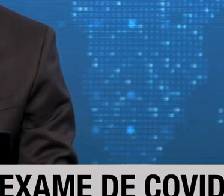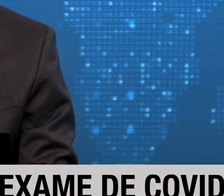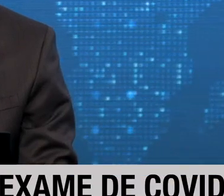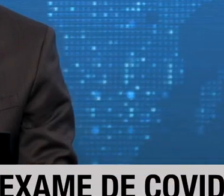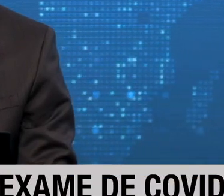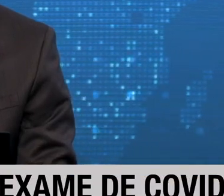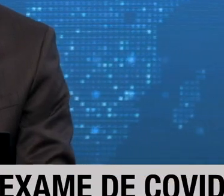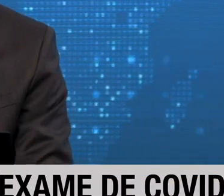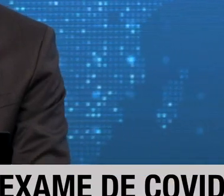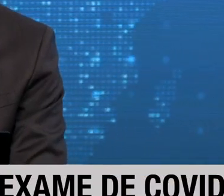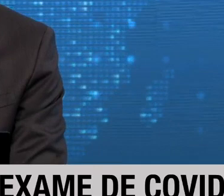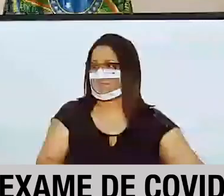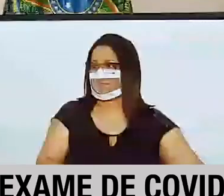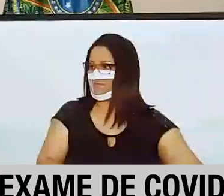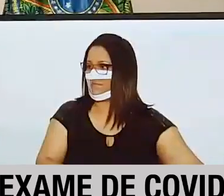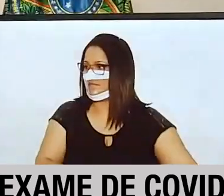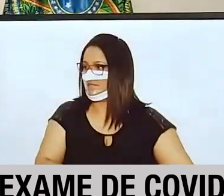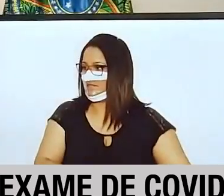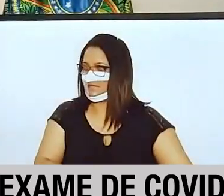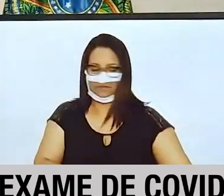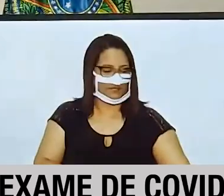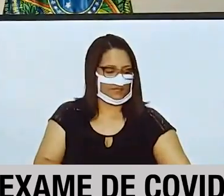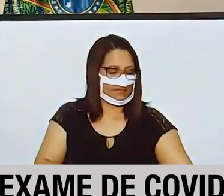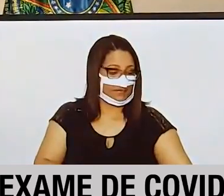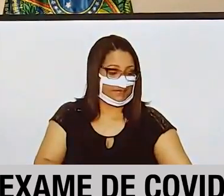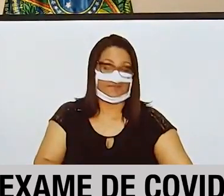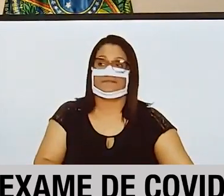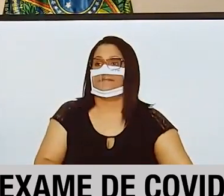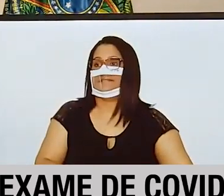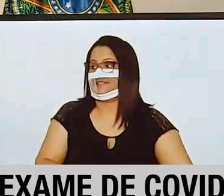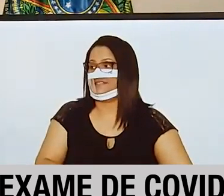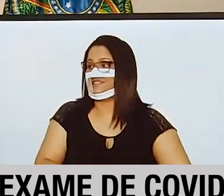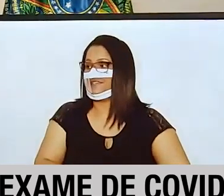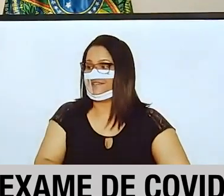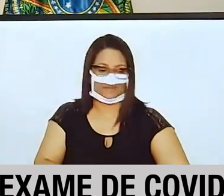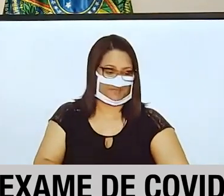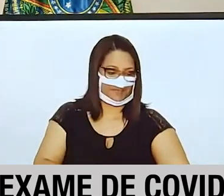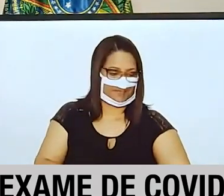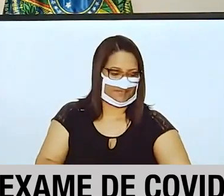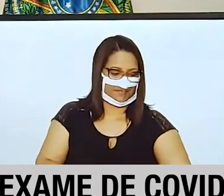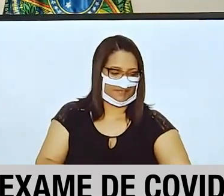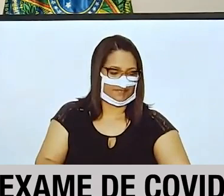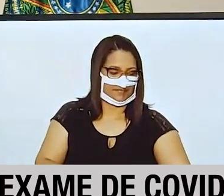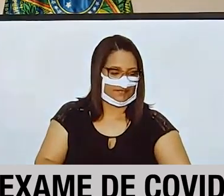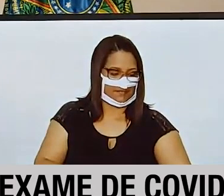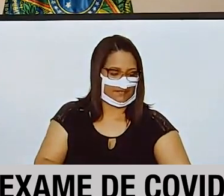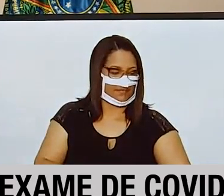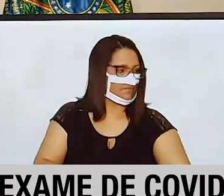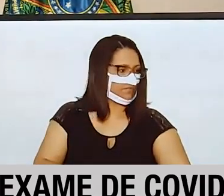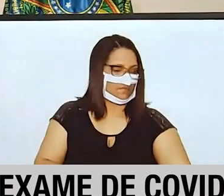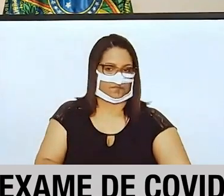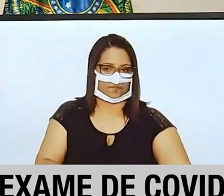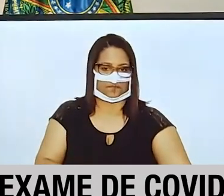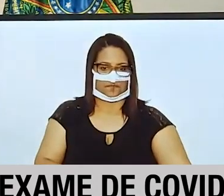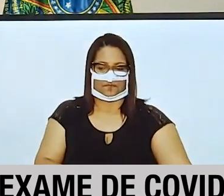Brasília, Luciana Verdolim. O presidente Jair Bolsonaro disse ontem que pretende se submeter a um quarto teste da